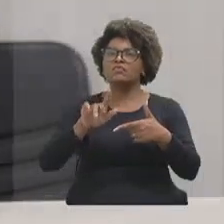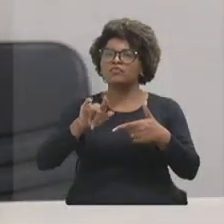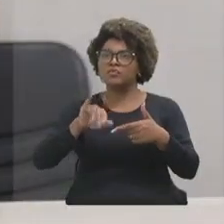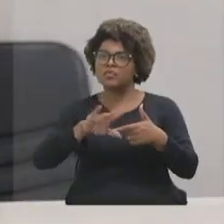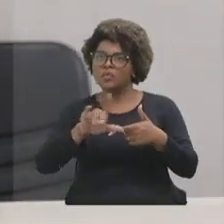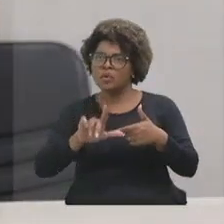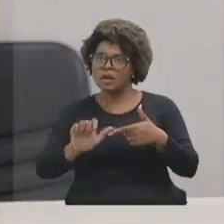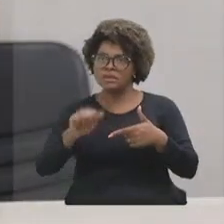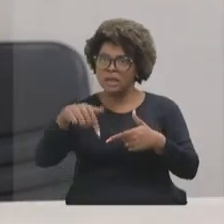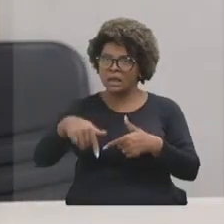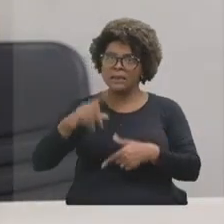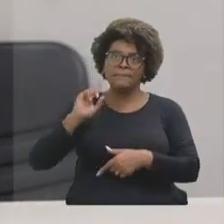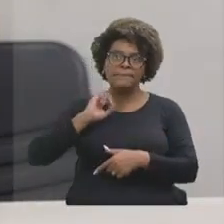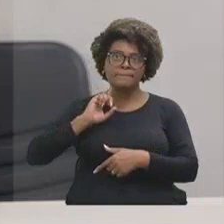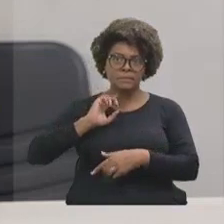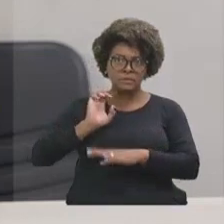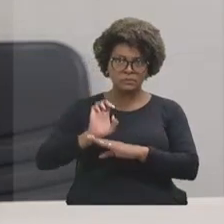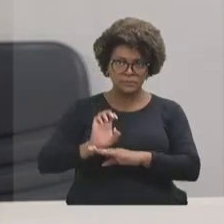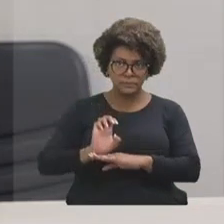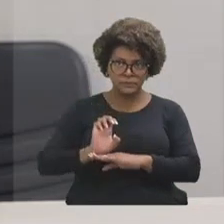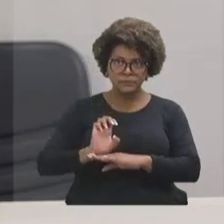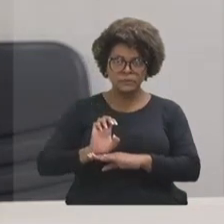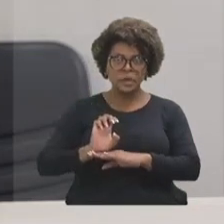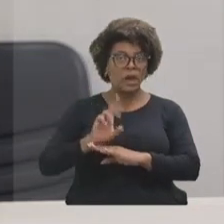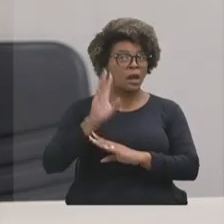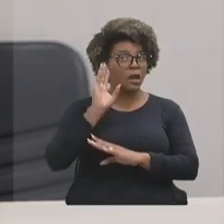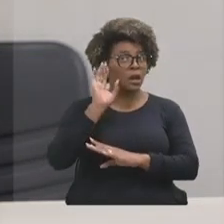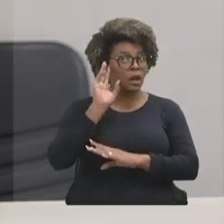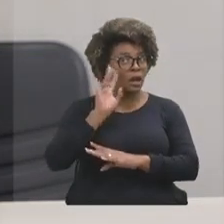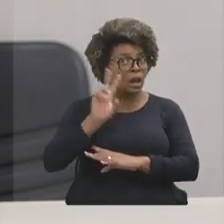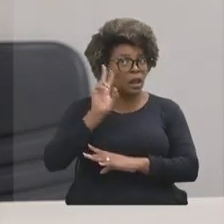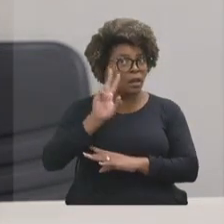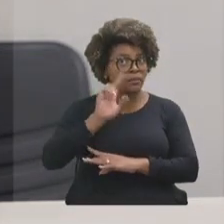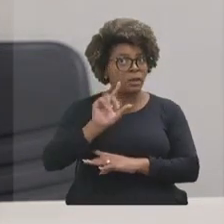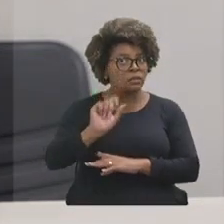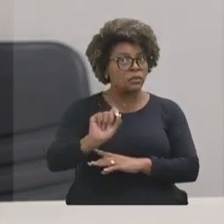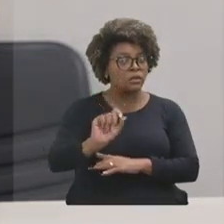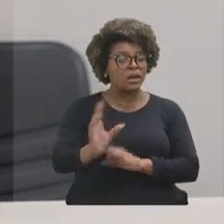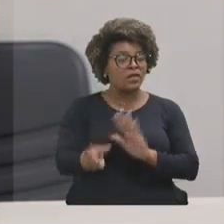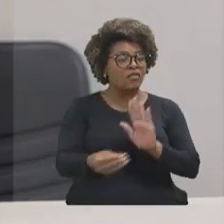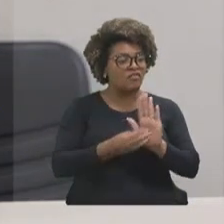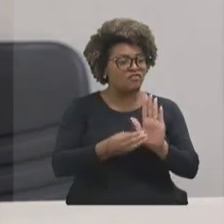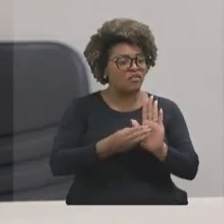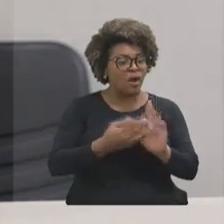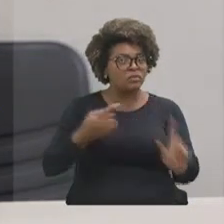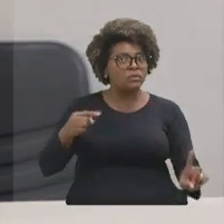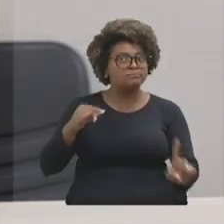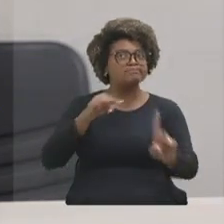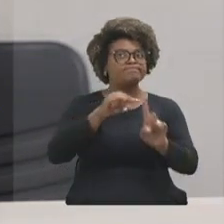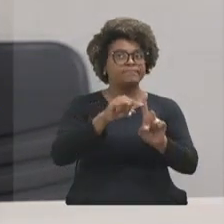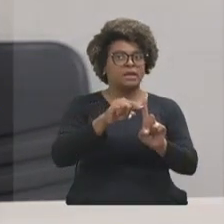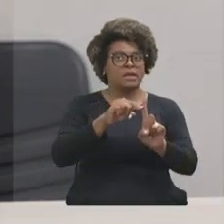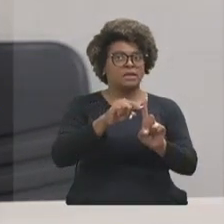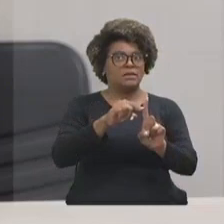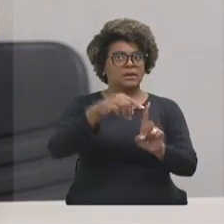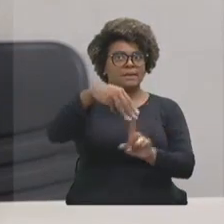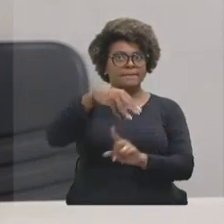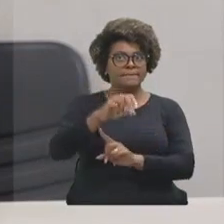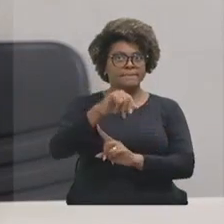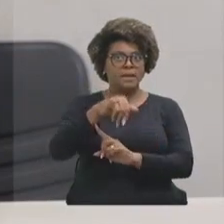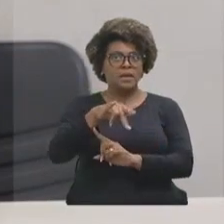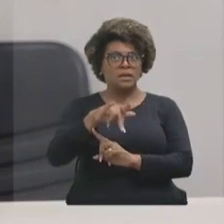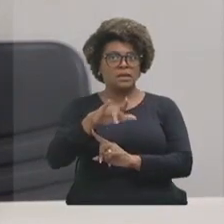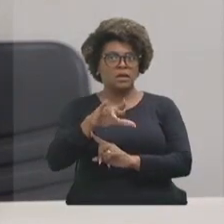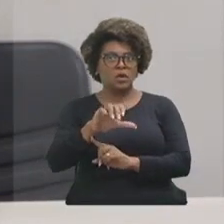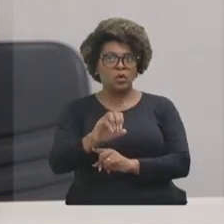apesar que não estamos na meta Minas Gerais é um destaque em vacinação menino sem especial que é uma vacina envasada